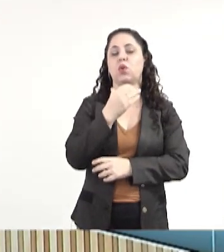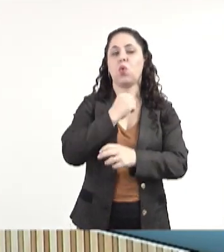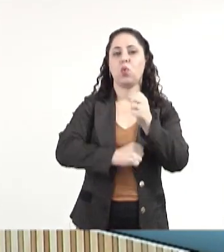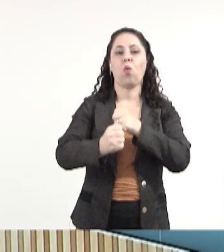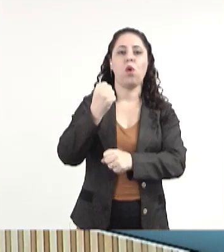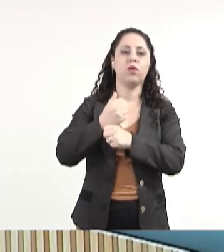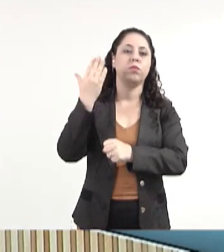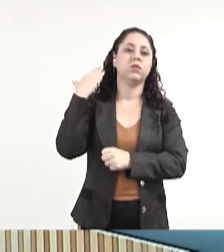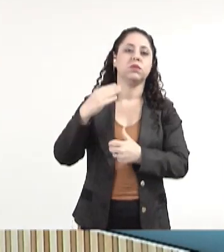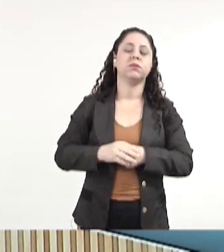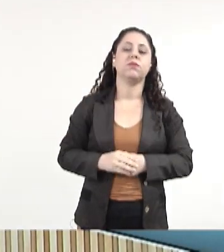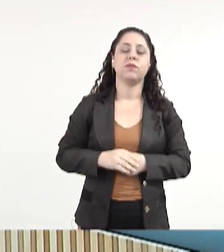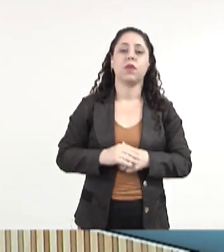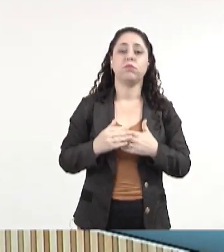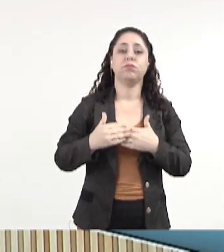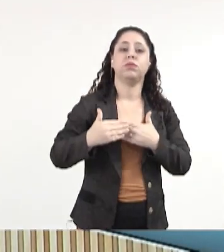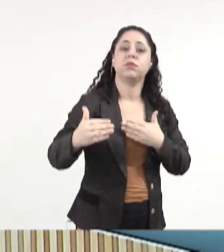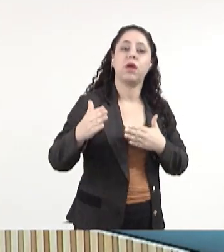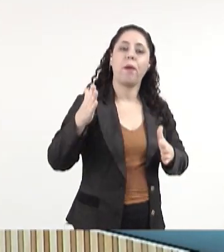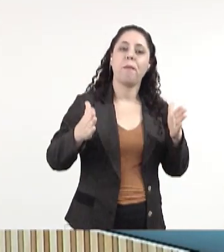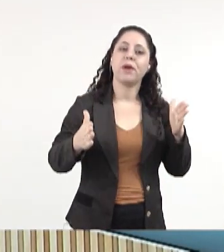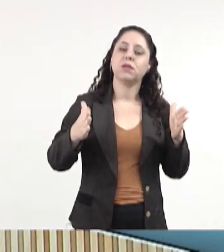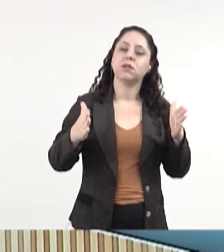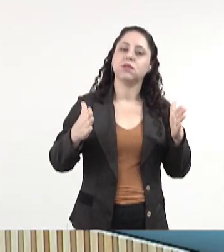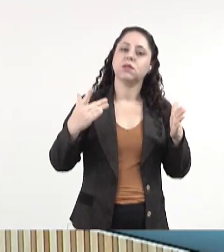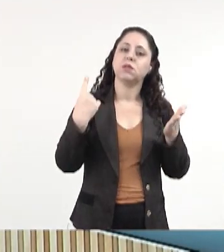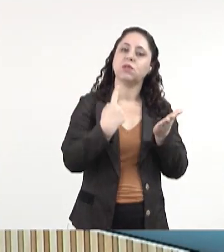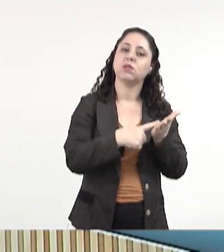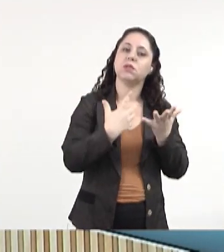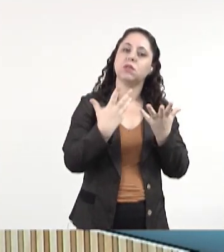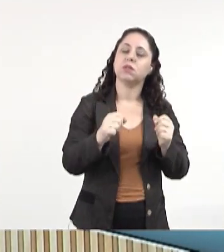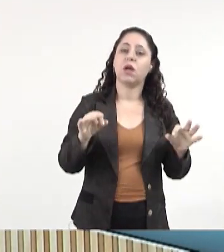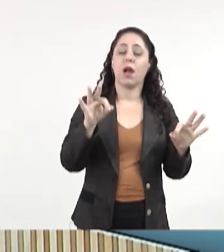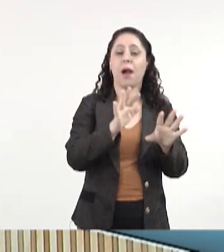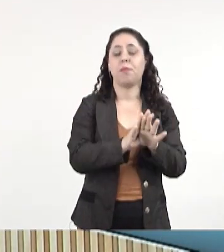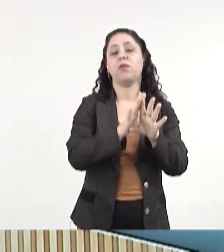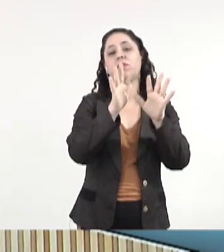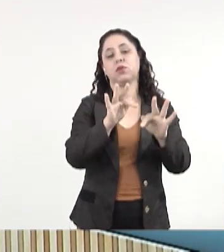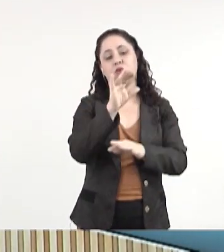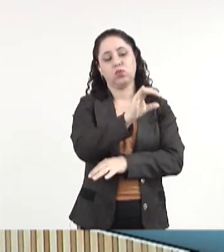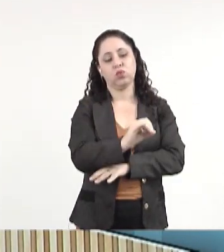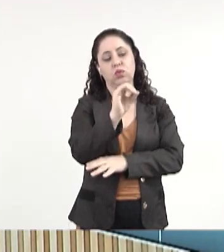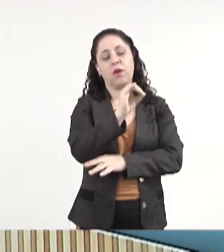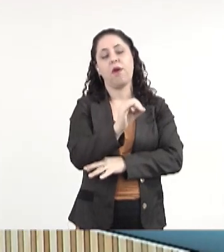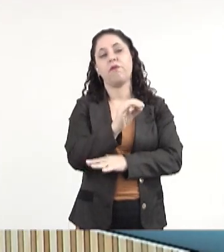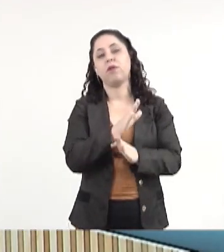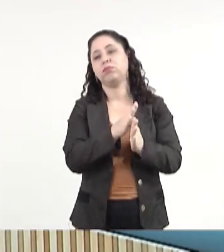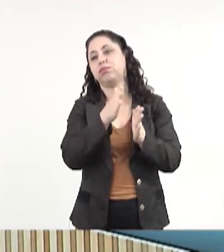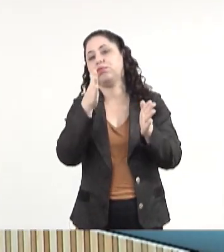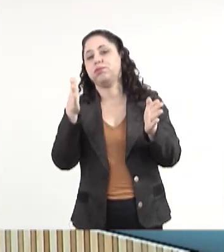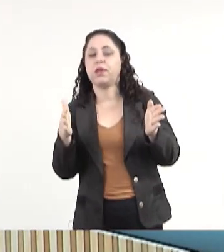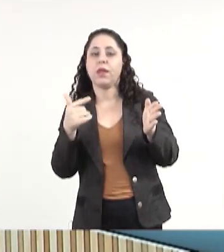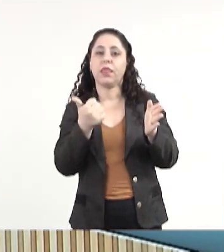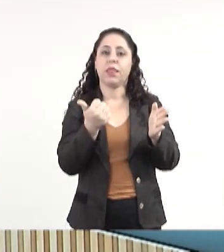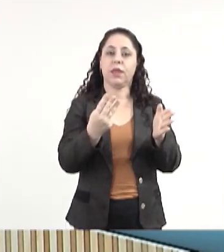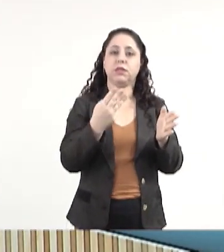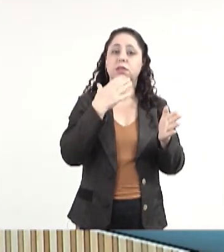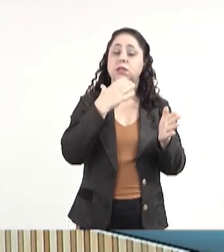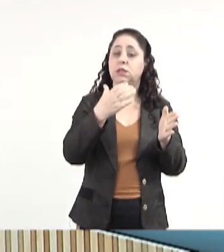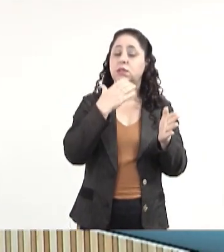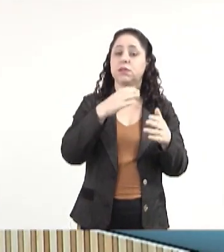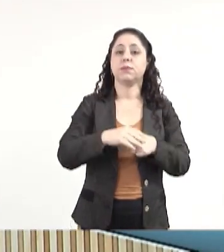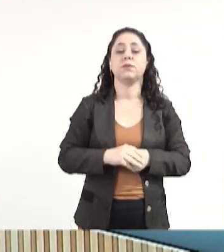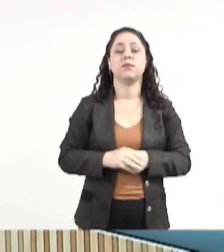ano passado, passam a contar agora com prazo de adesão, que acabou no final de outubro, agora vai até o dia 13 de